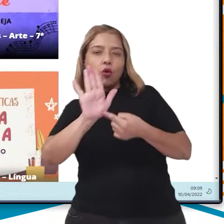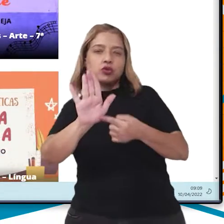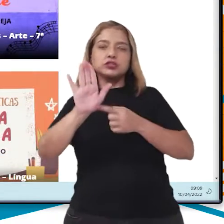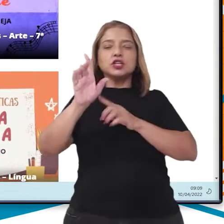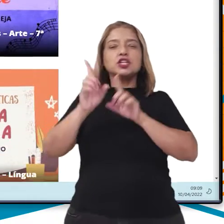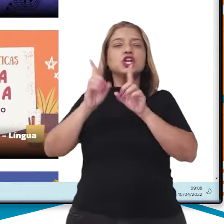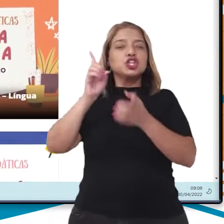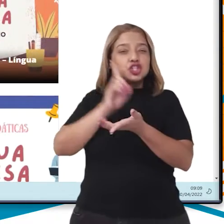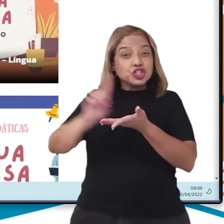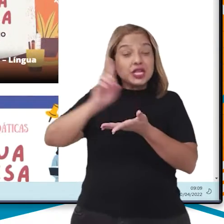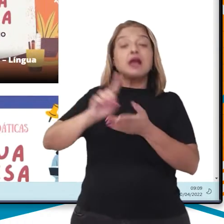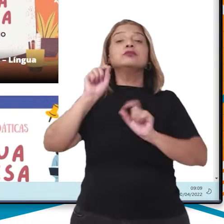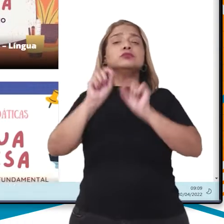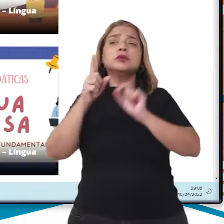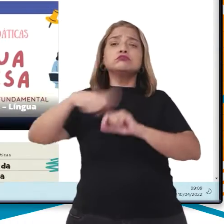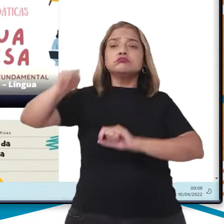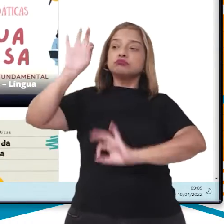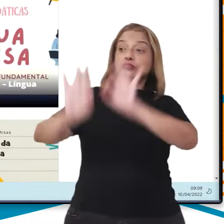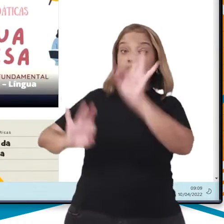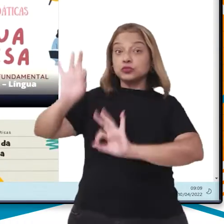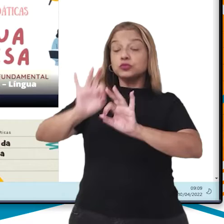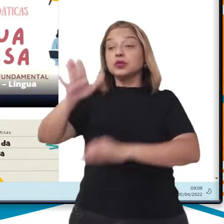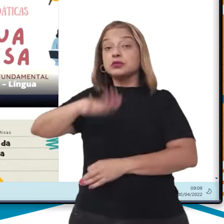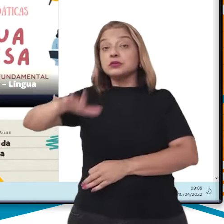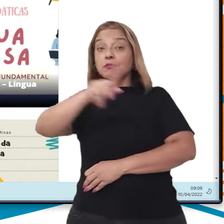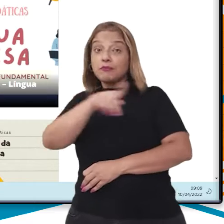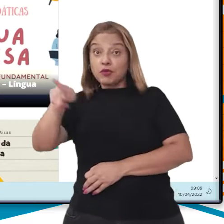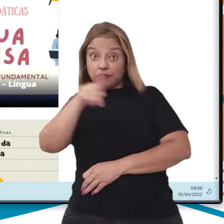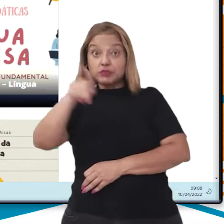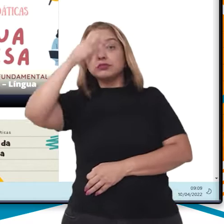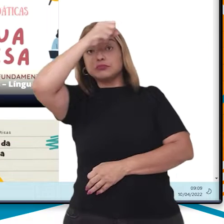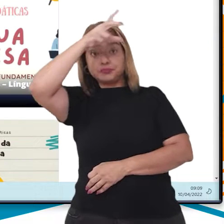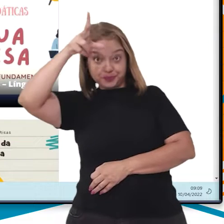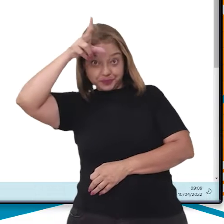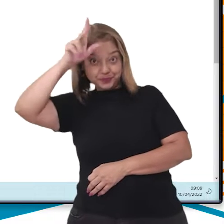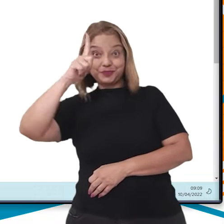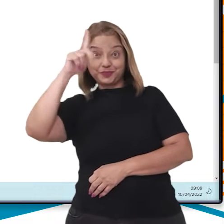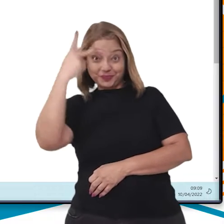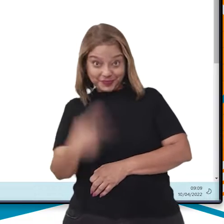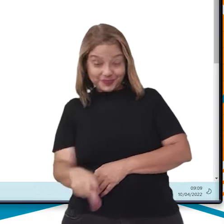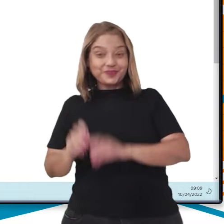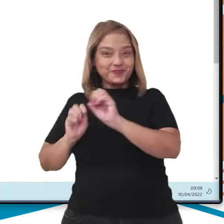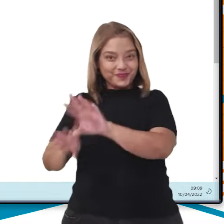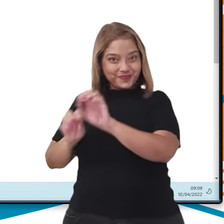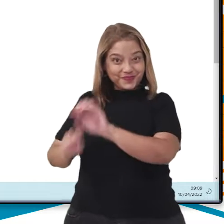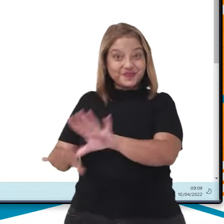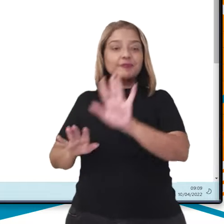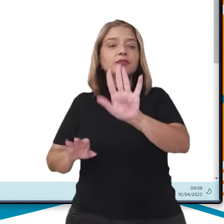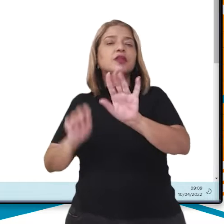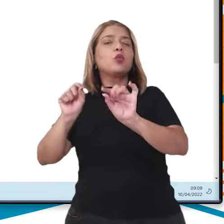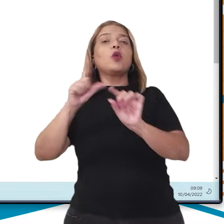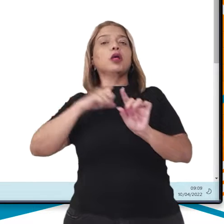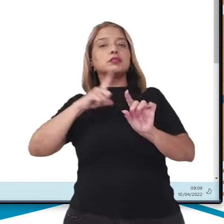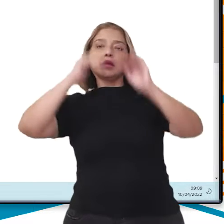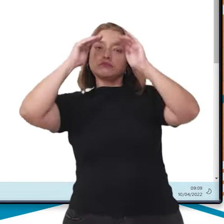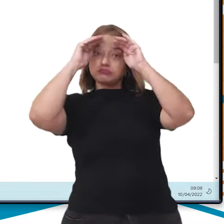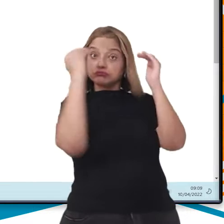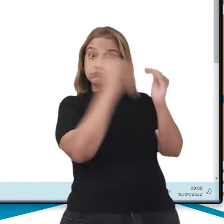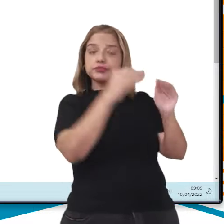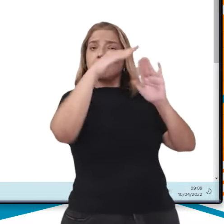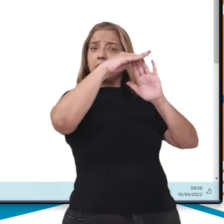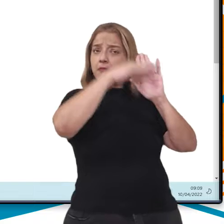elaboradas pelos professores da Rede Municipal de Educação de Goiânia, seguindo os documentos curriculares, os